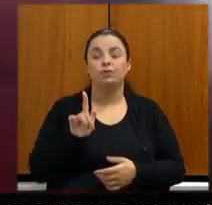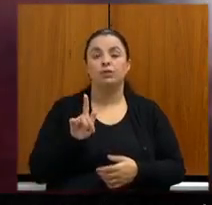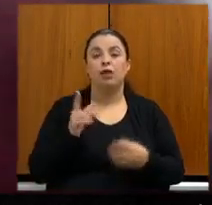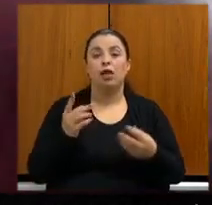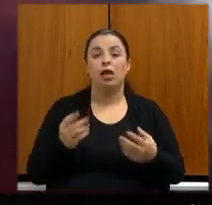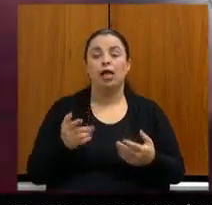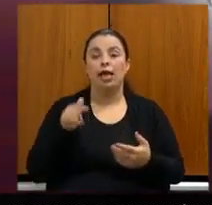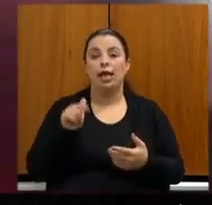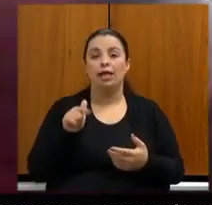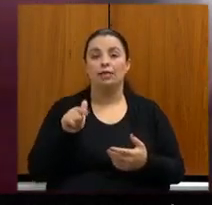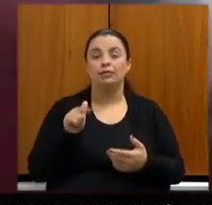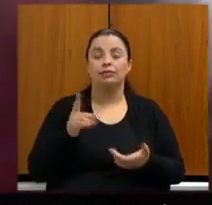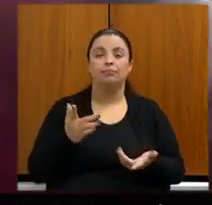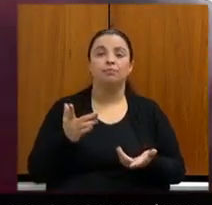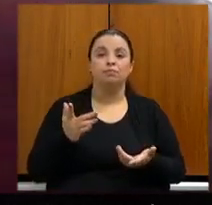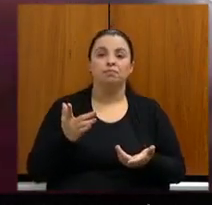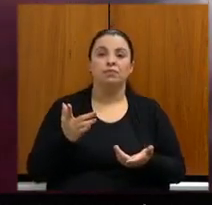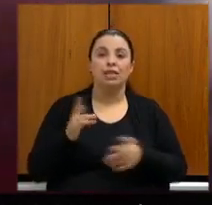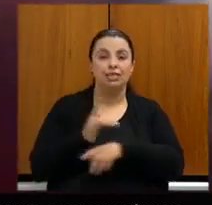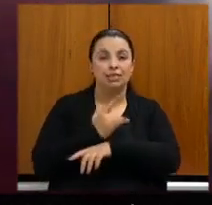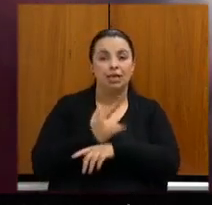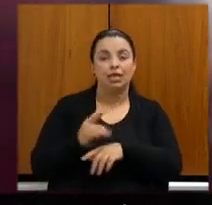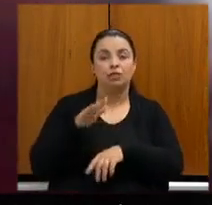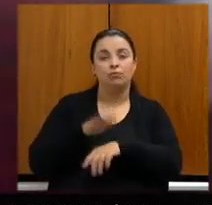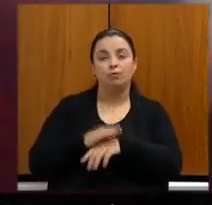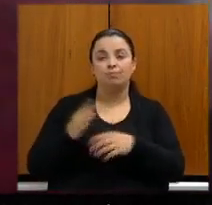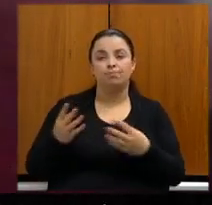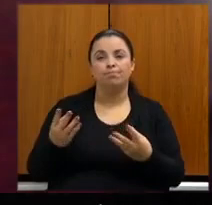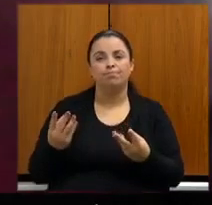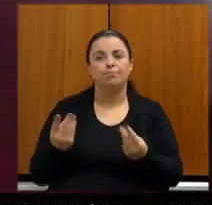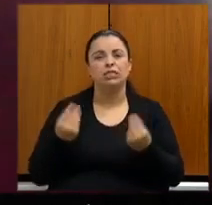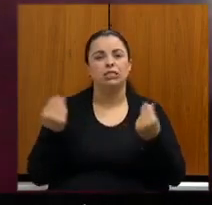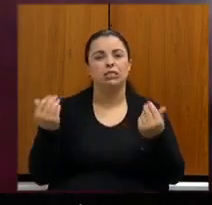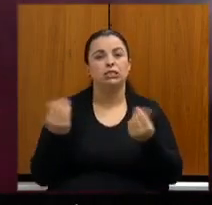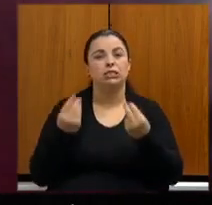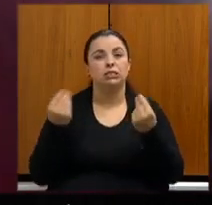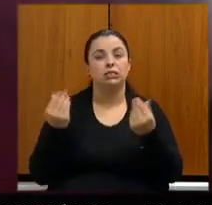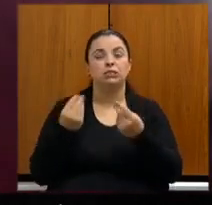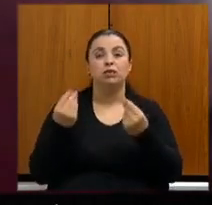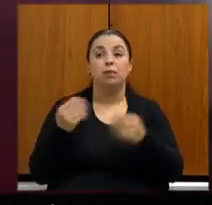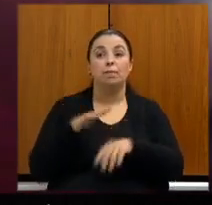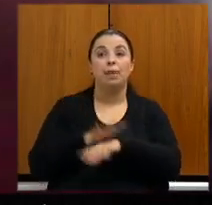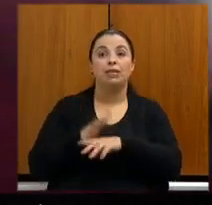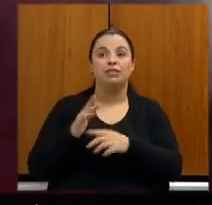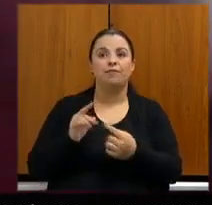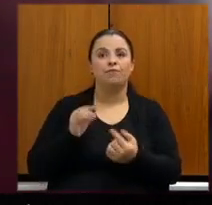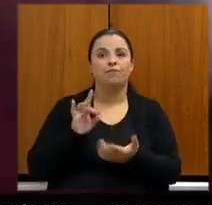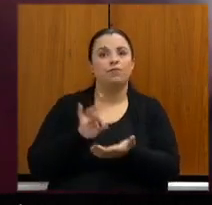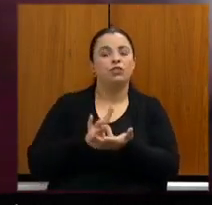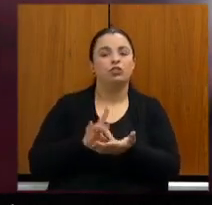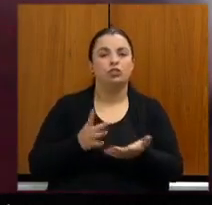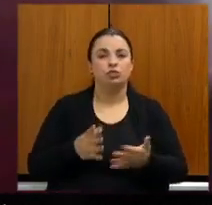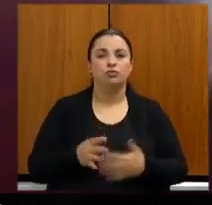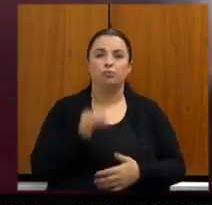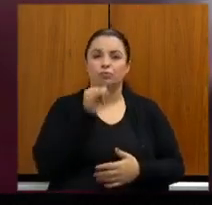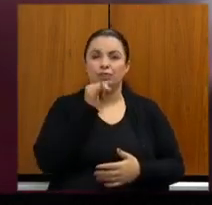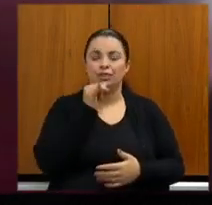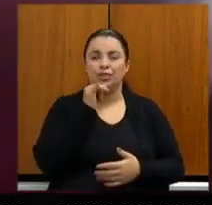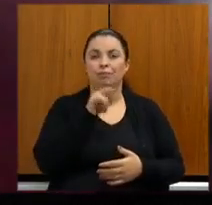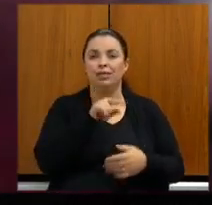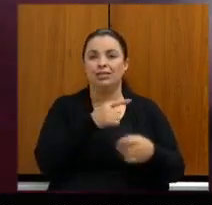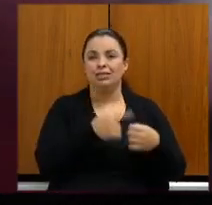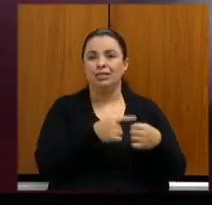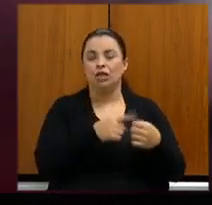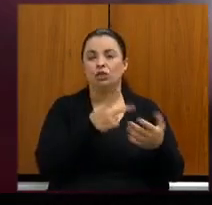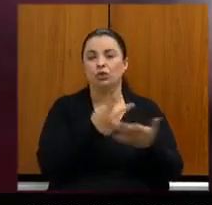aprimorar Esse instrumento né torná-lo mais efetivo no caso lá de Campo do Meio mencionado pela deputada